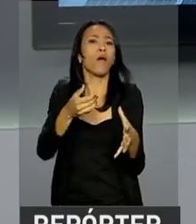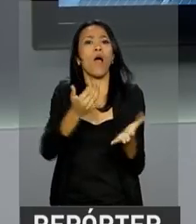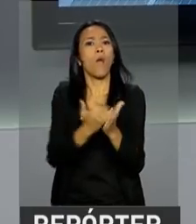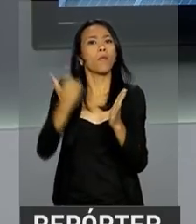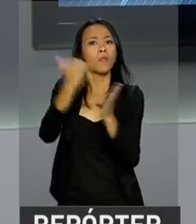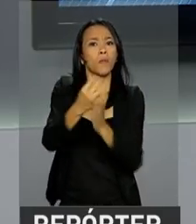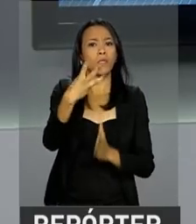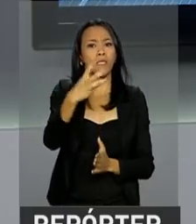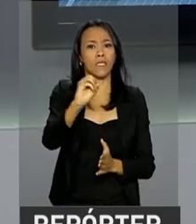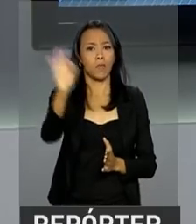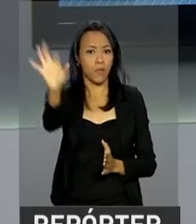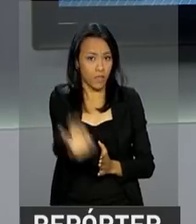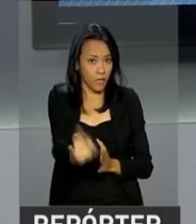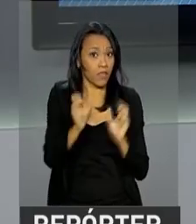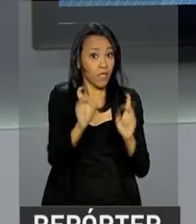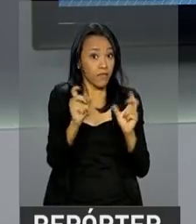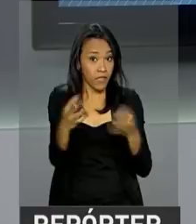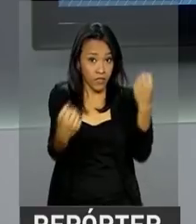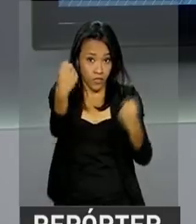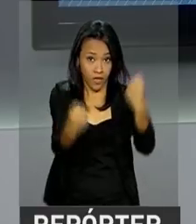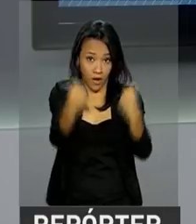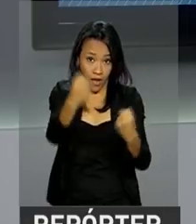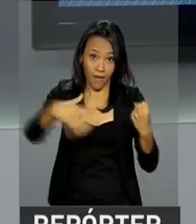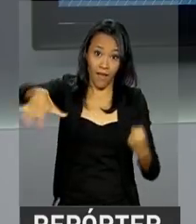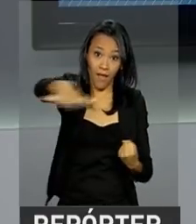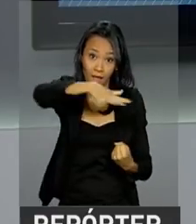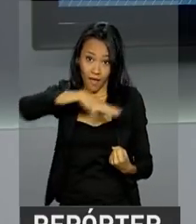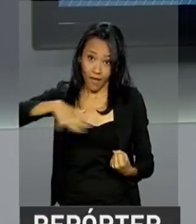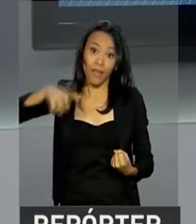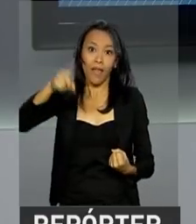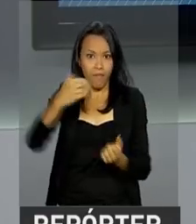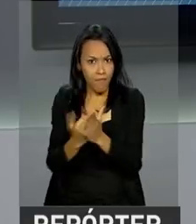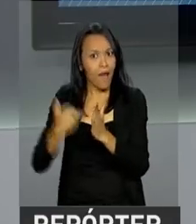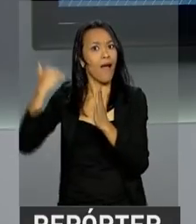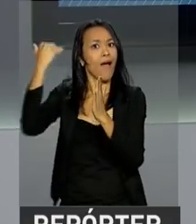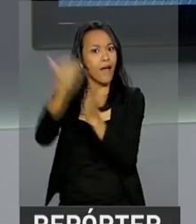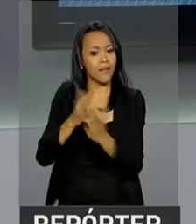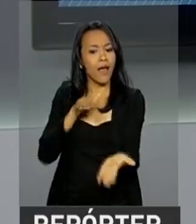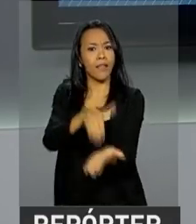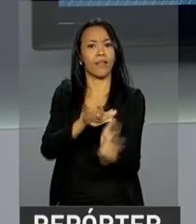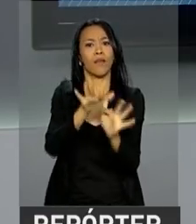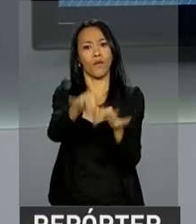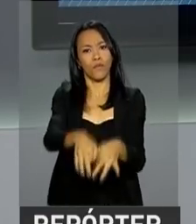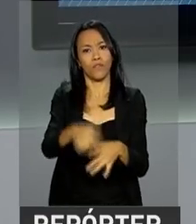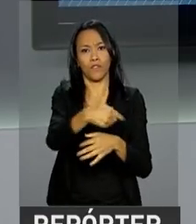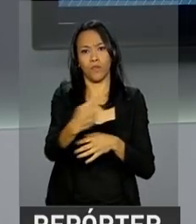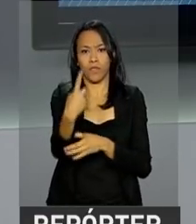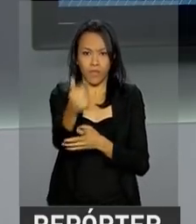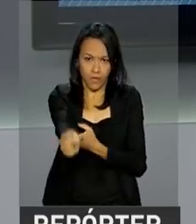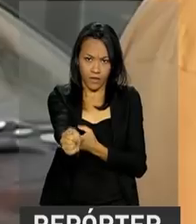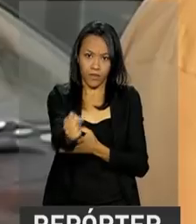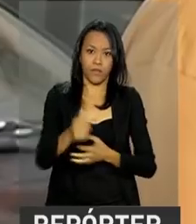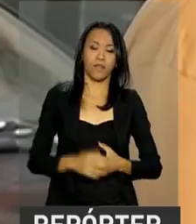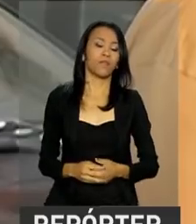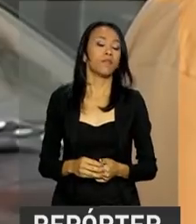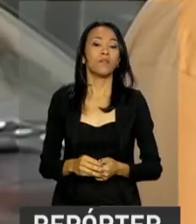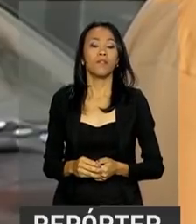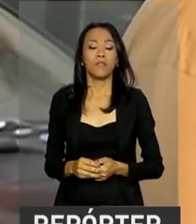nas vendas ea expectativa do setor automotivo é de um aumento ainda maior até o fim de 2016 7